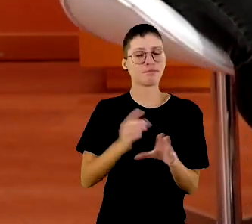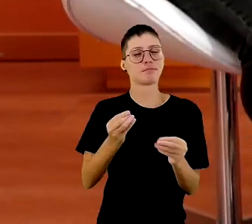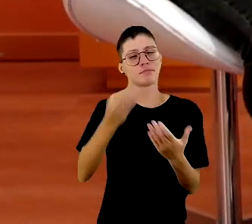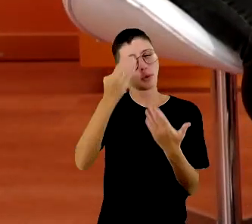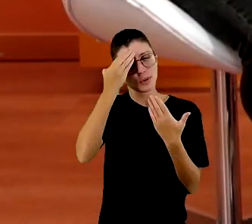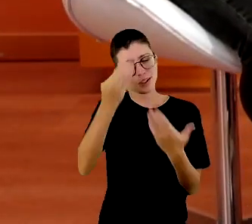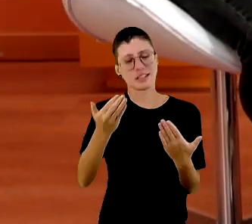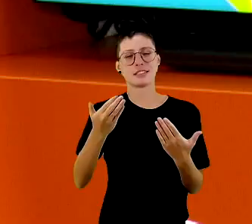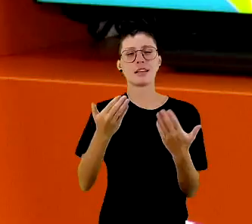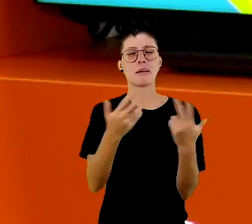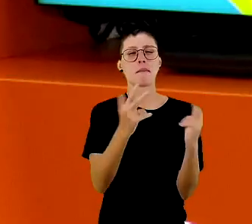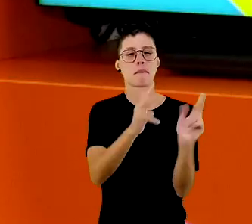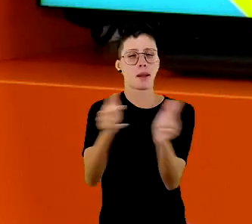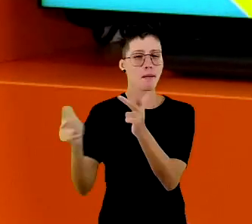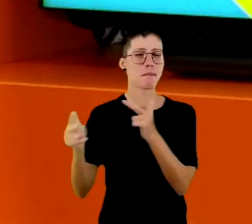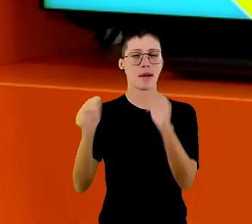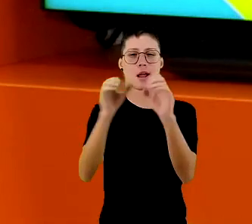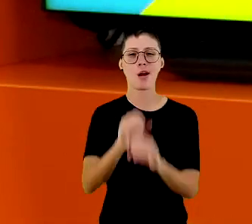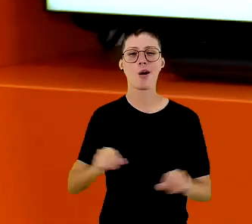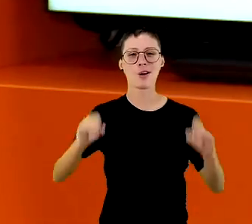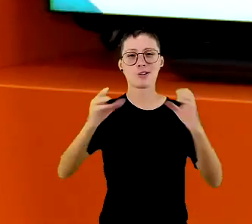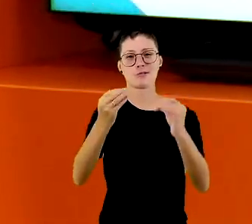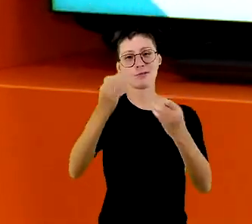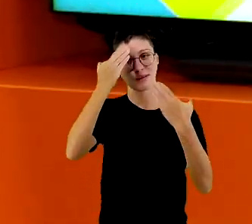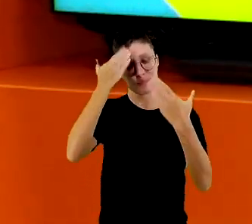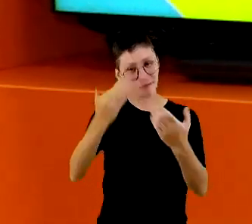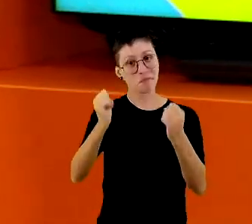ótimo. Obrigada. E contem comigo.